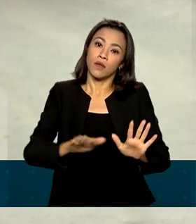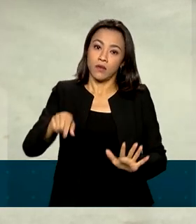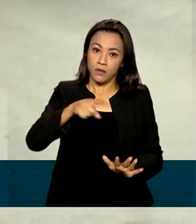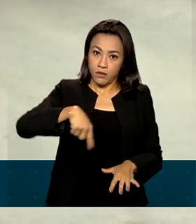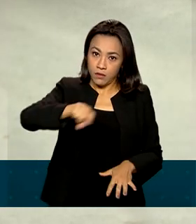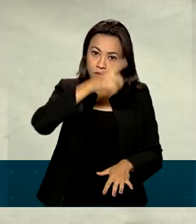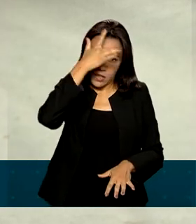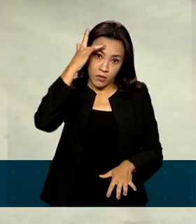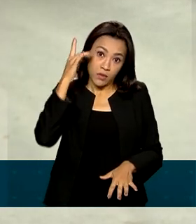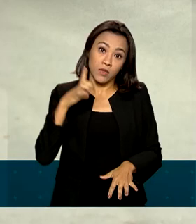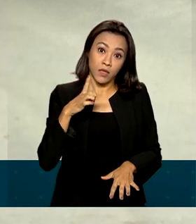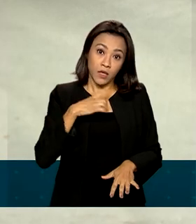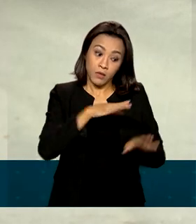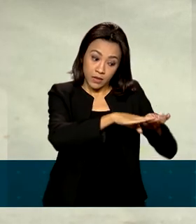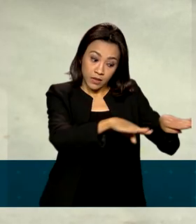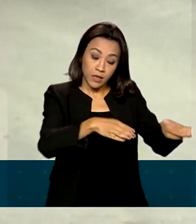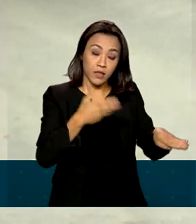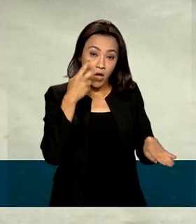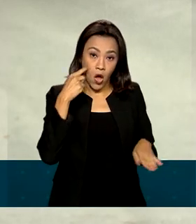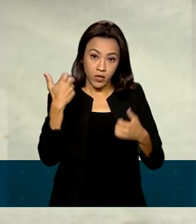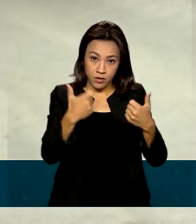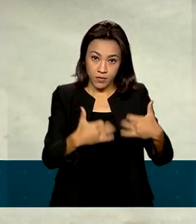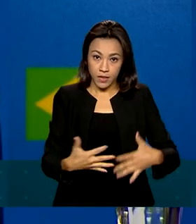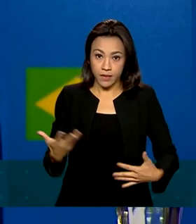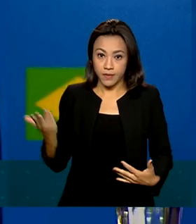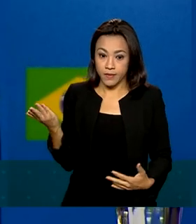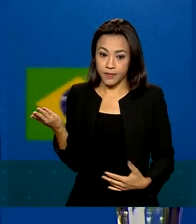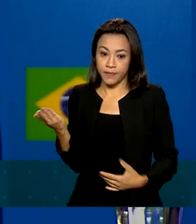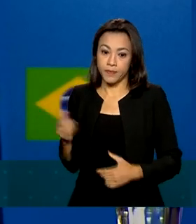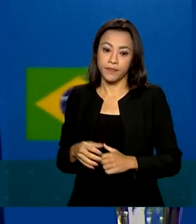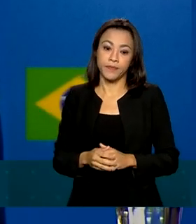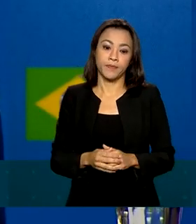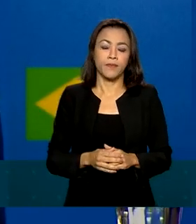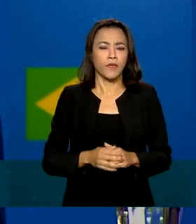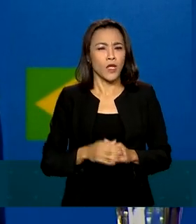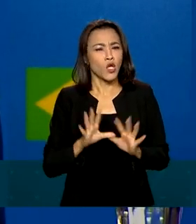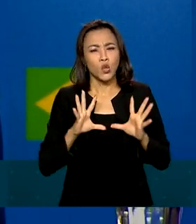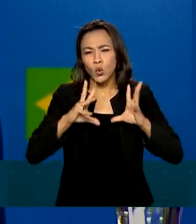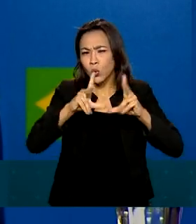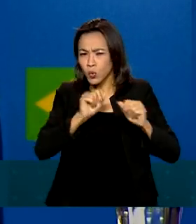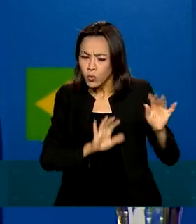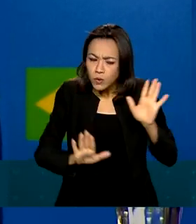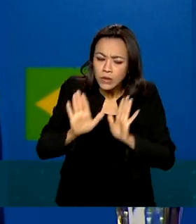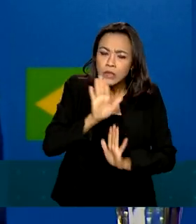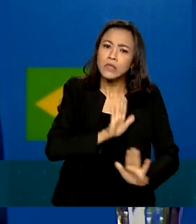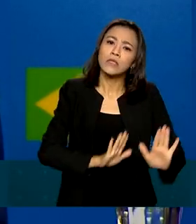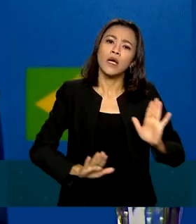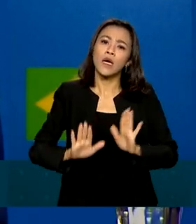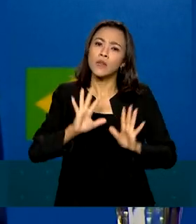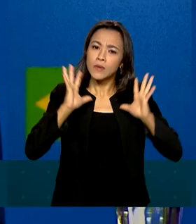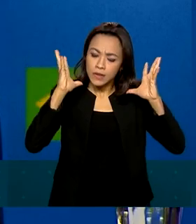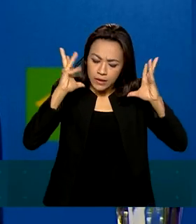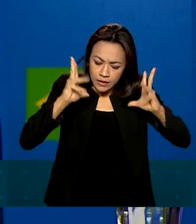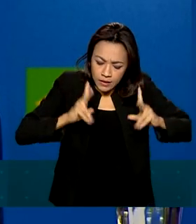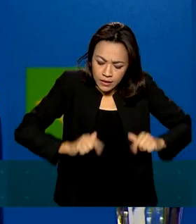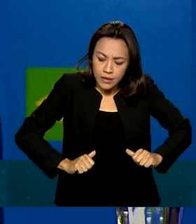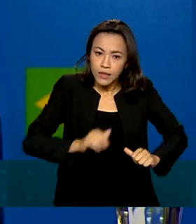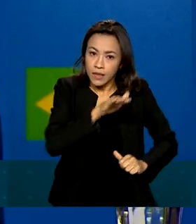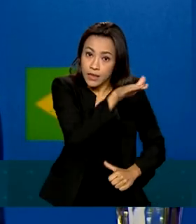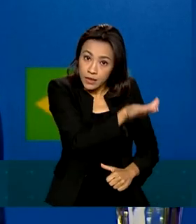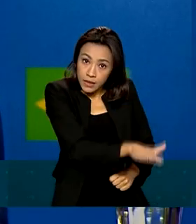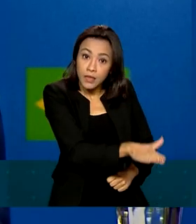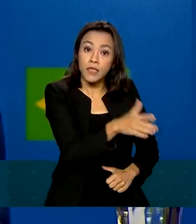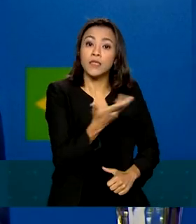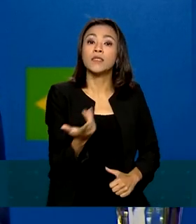essas crianças com monkeypox. Vamos ouvir. Todos os cuidados que devem ser feitos com a higienização da criança, né?